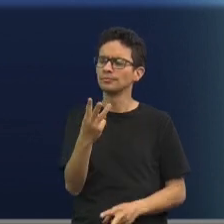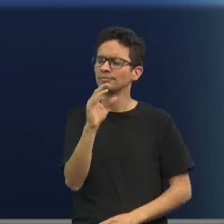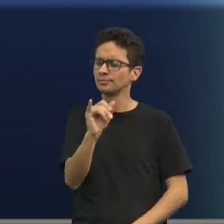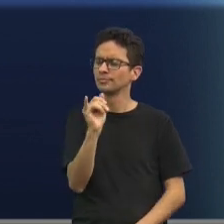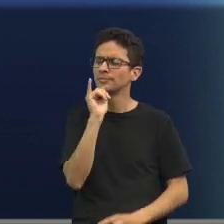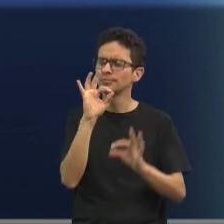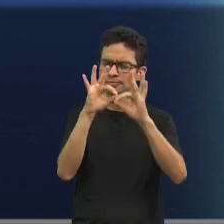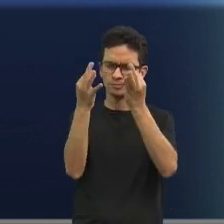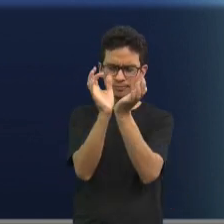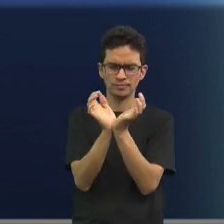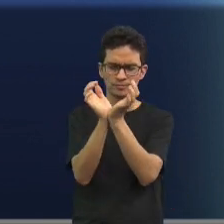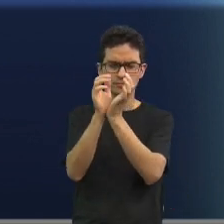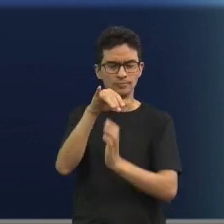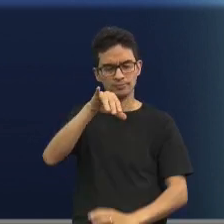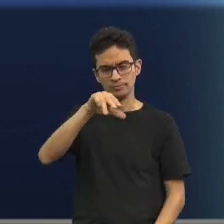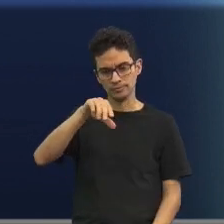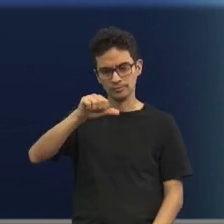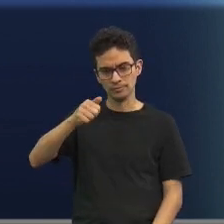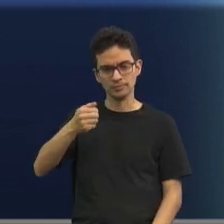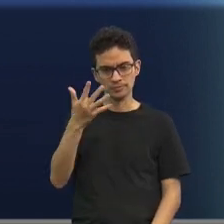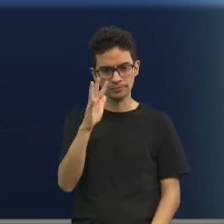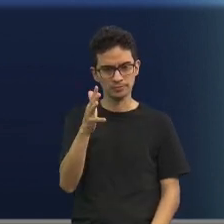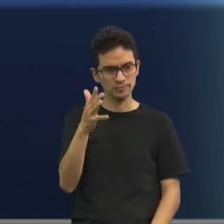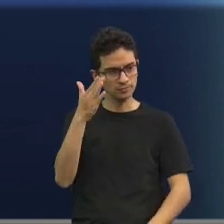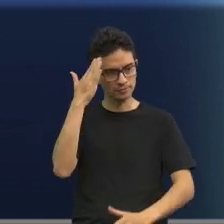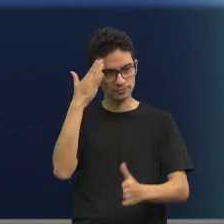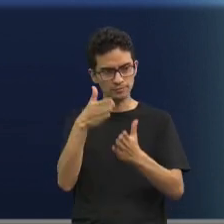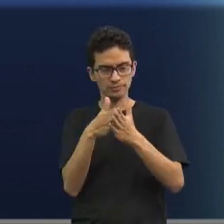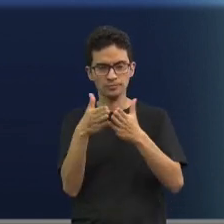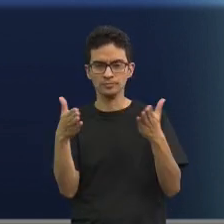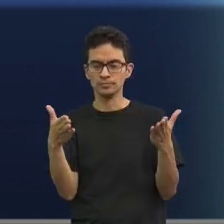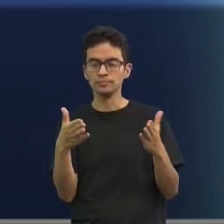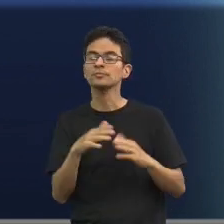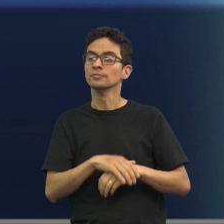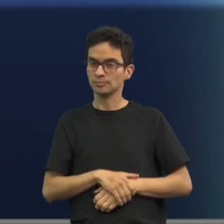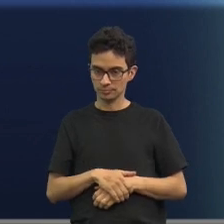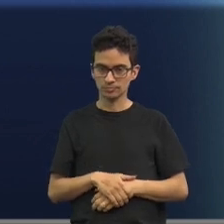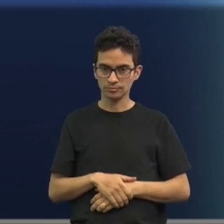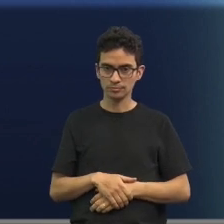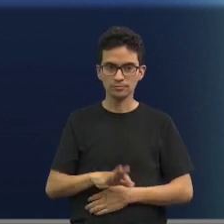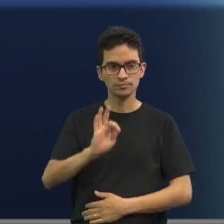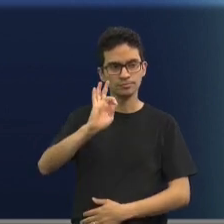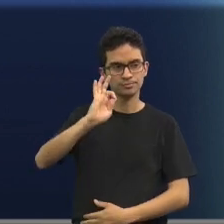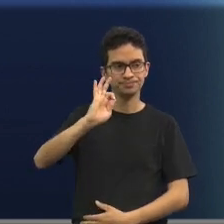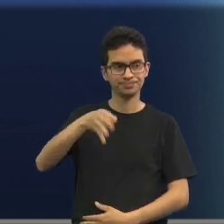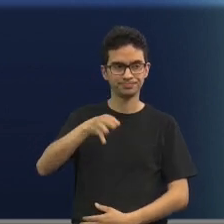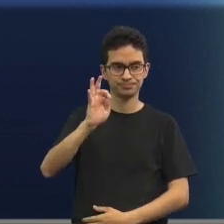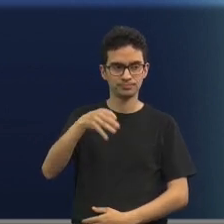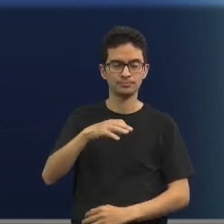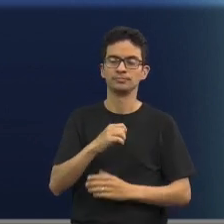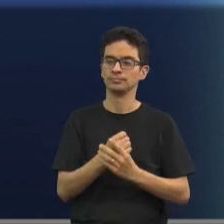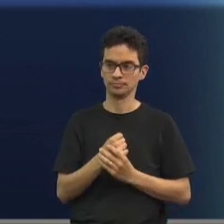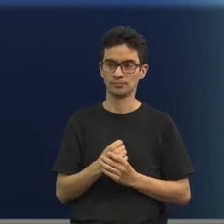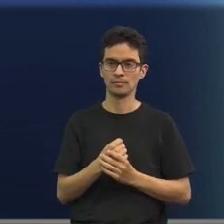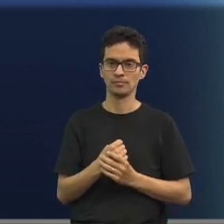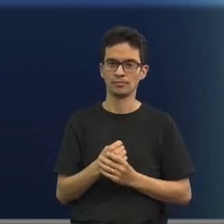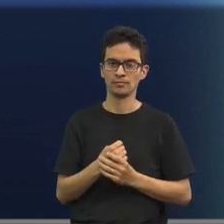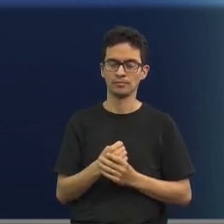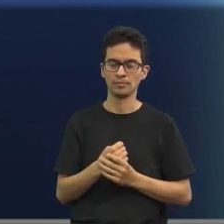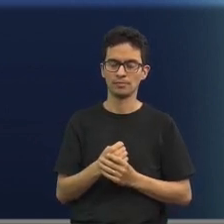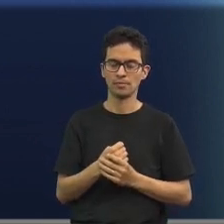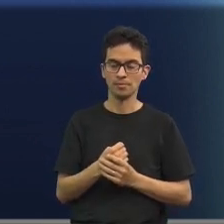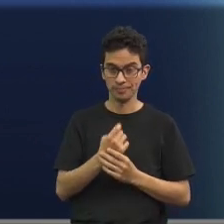maciça sua massa teria um valor entre vamos lá a o enunciado